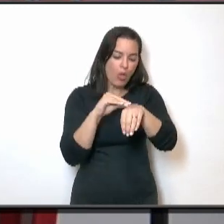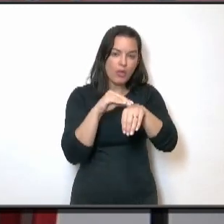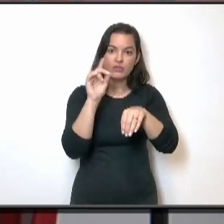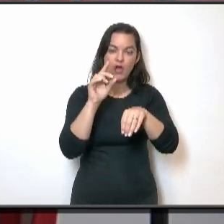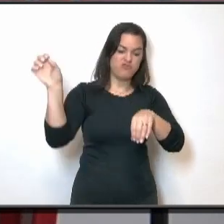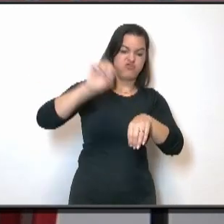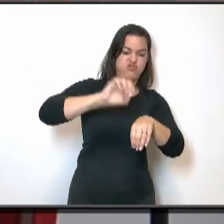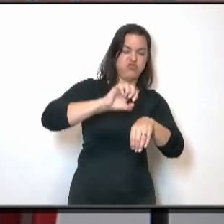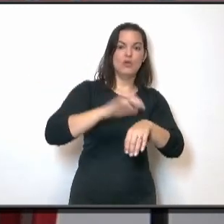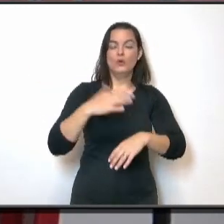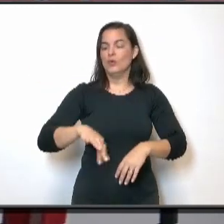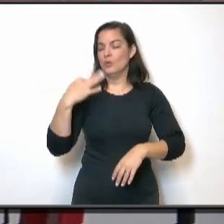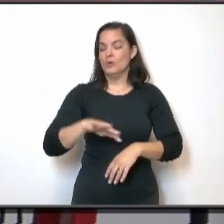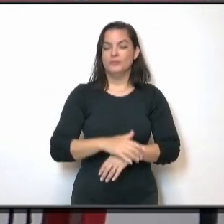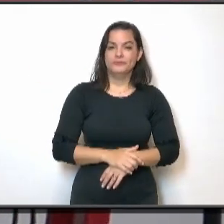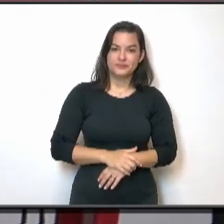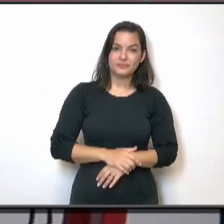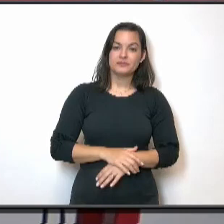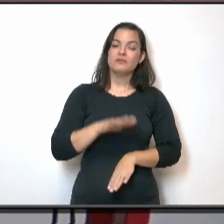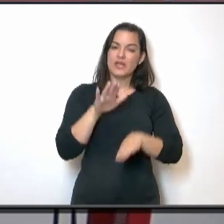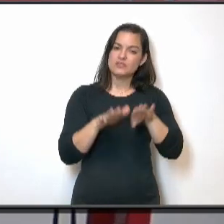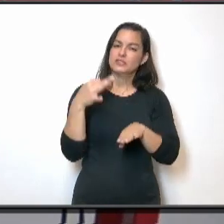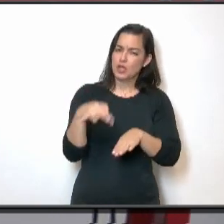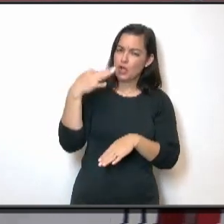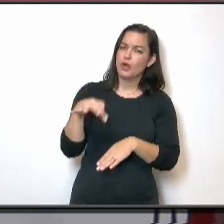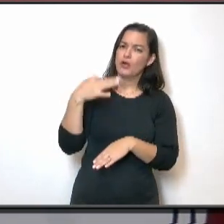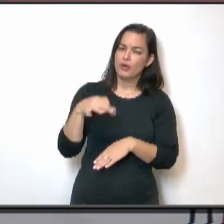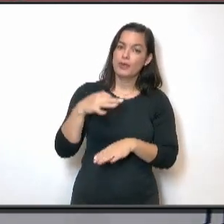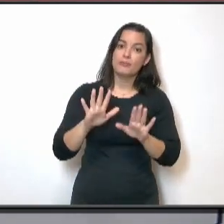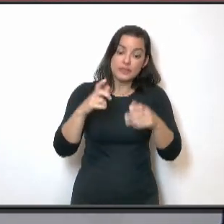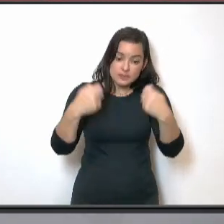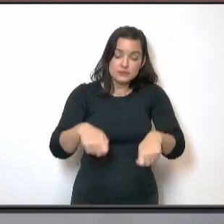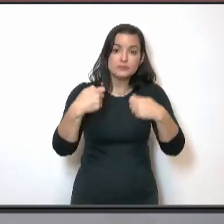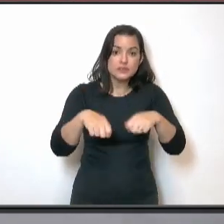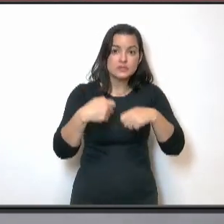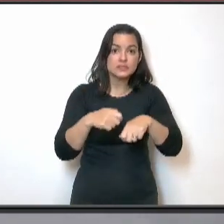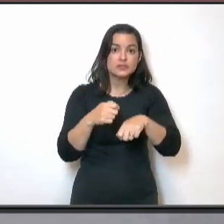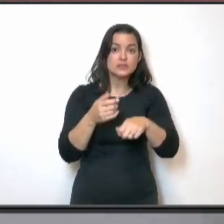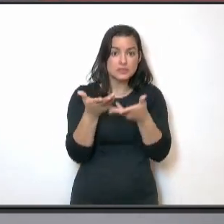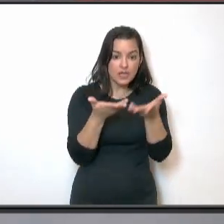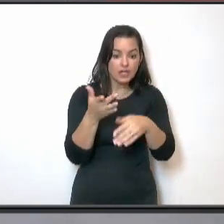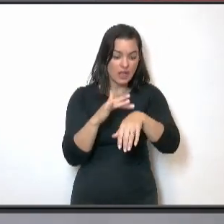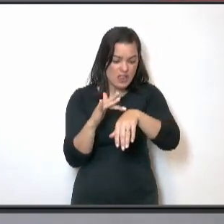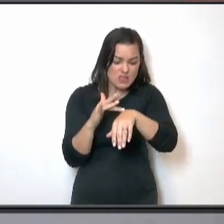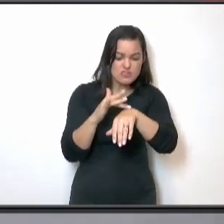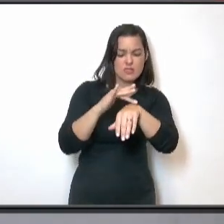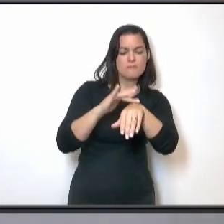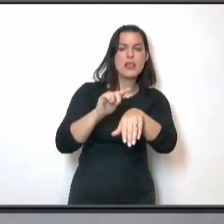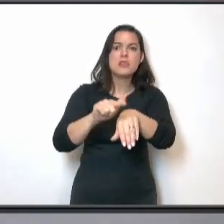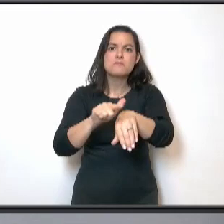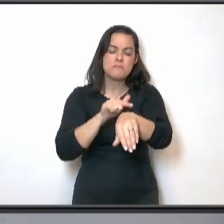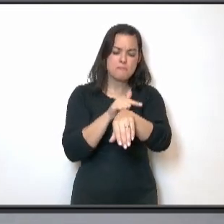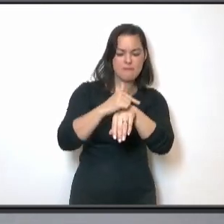Então, às vezes, tratar a ferida dói. Mas ela tem que ser tratada, porque para ser curada, você tem que mexer nela, você tem que